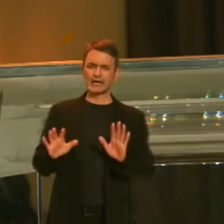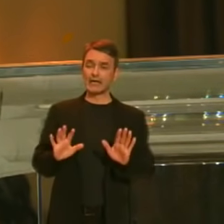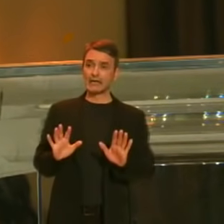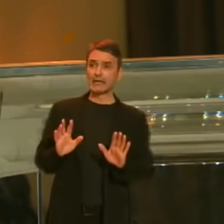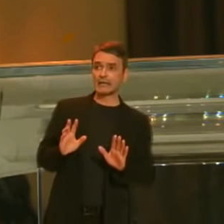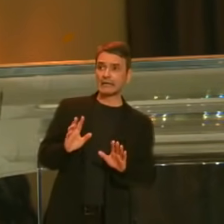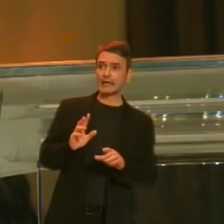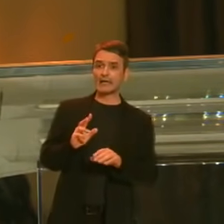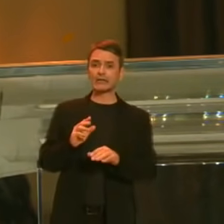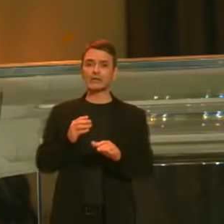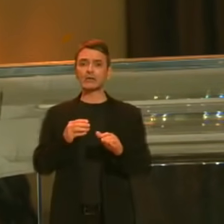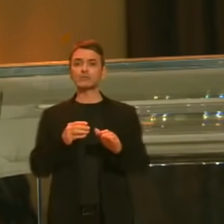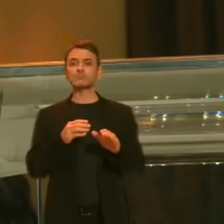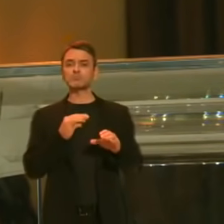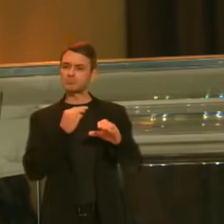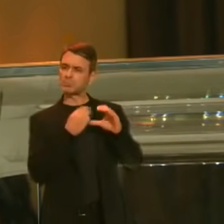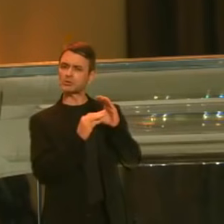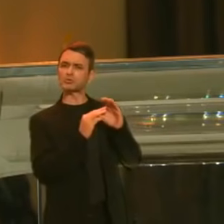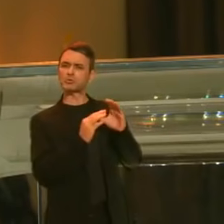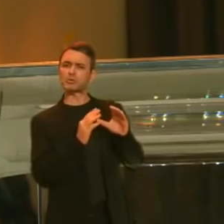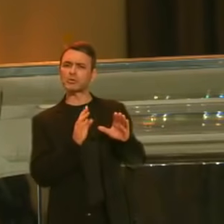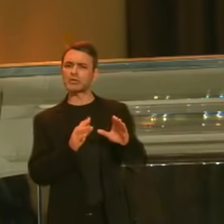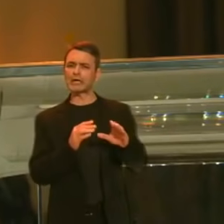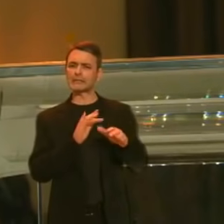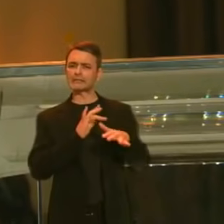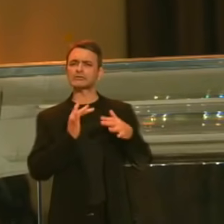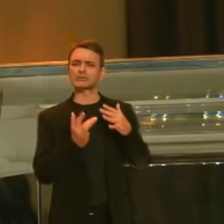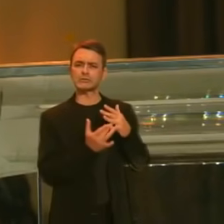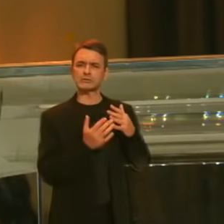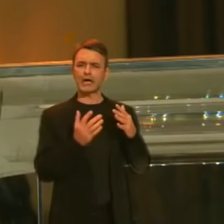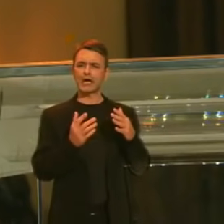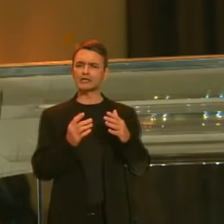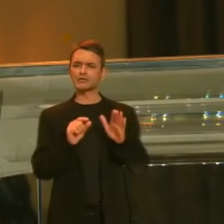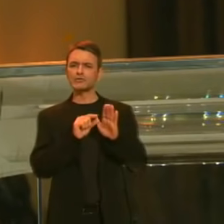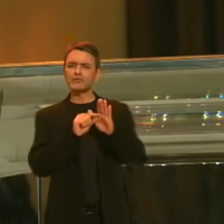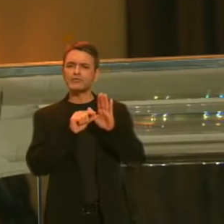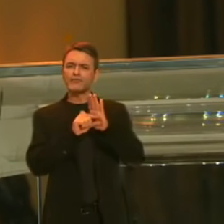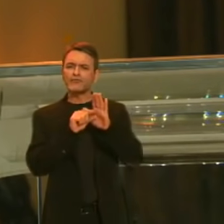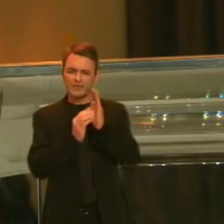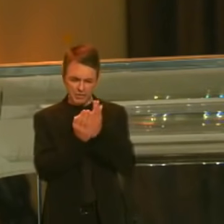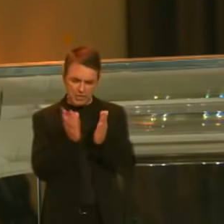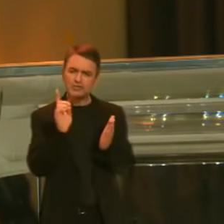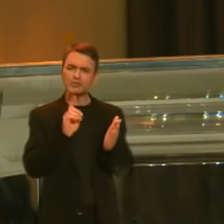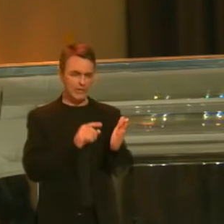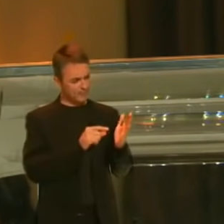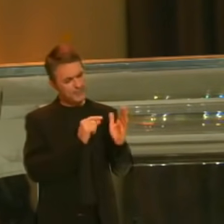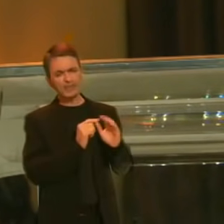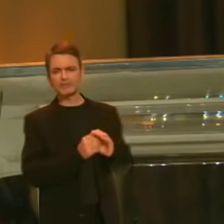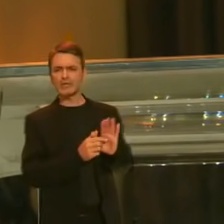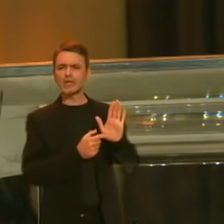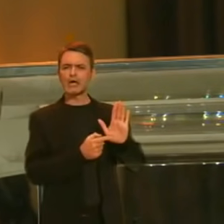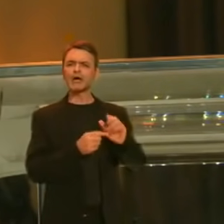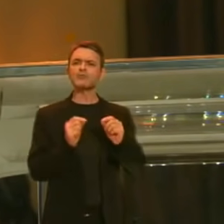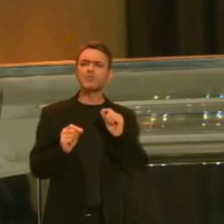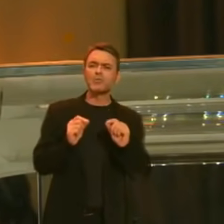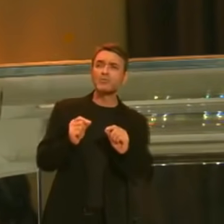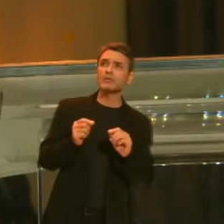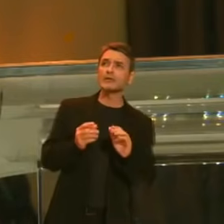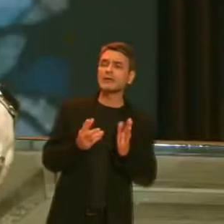Bíblia no seu tweet, que falava sobre a questão de como a Bíblia entende a